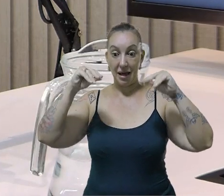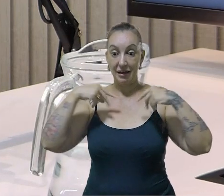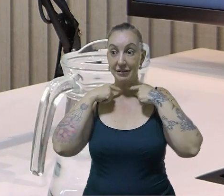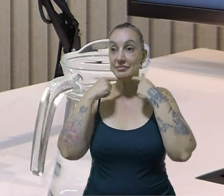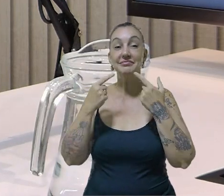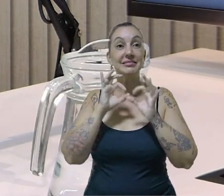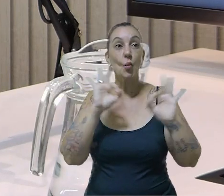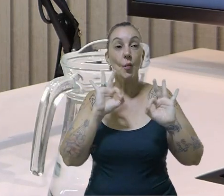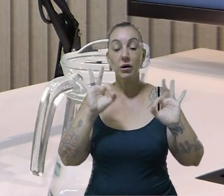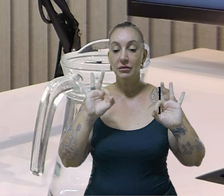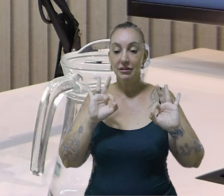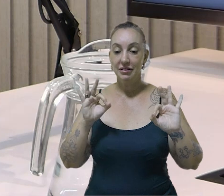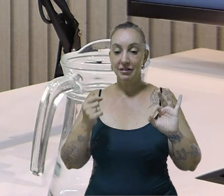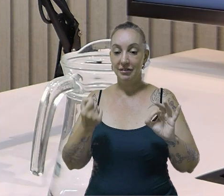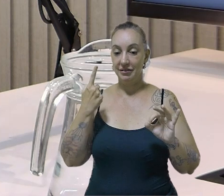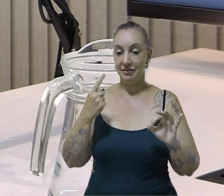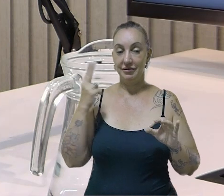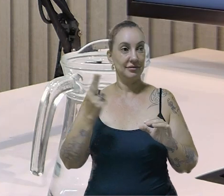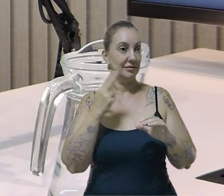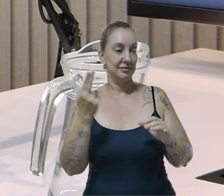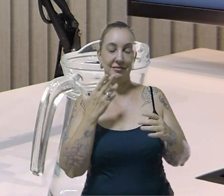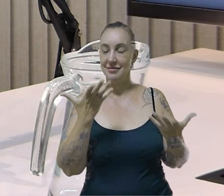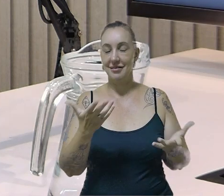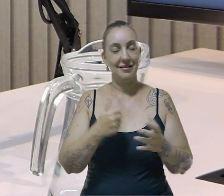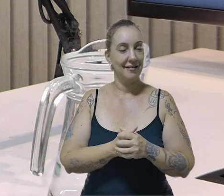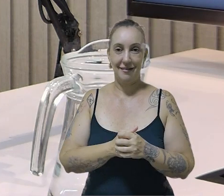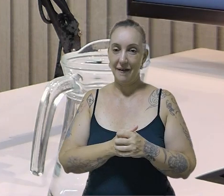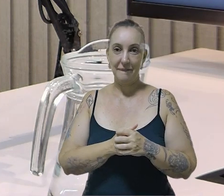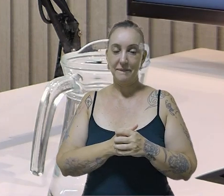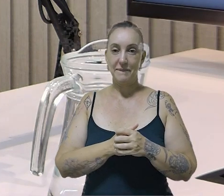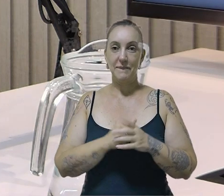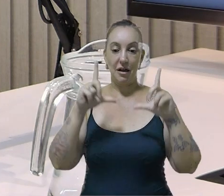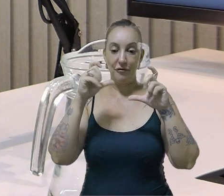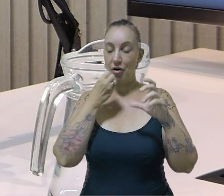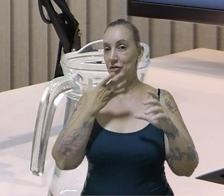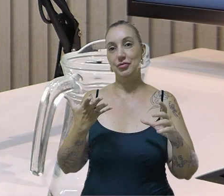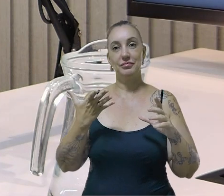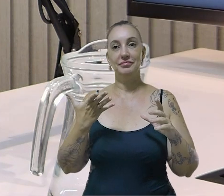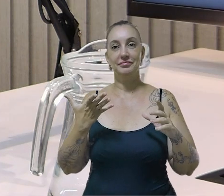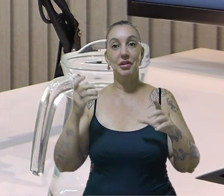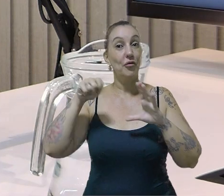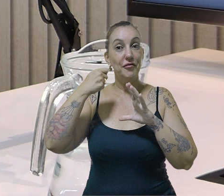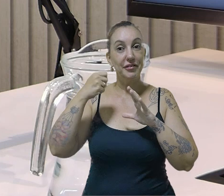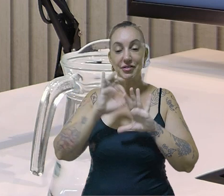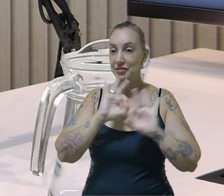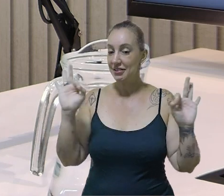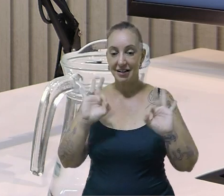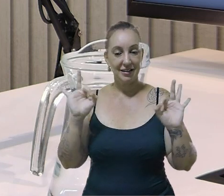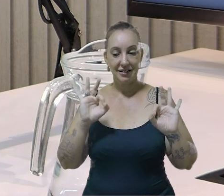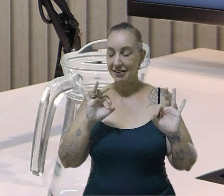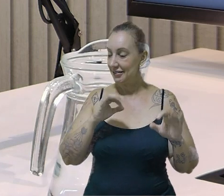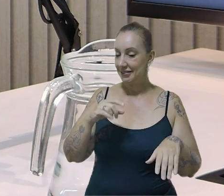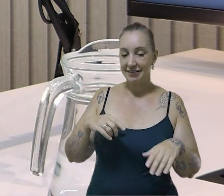ninguém é uma loucura tipo não dá mais para ser assim porque não sai uma boa uma foto um vídeo é sempre